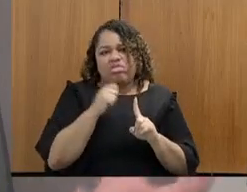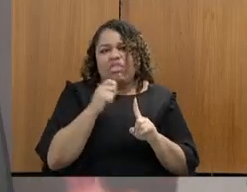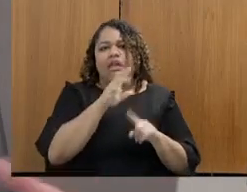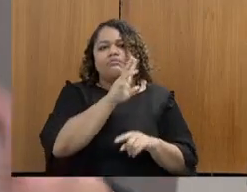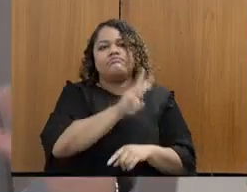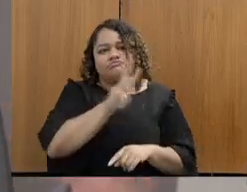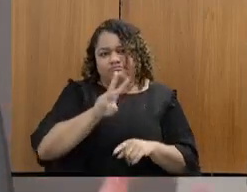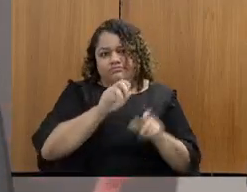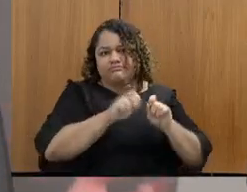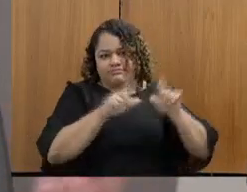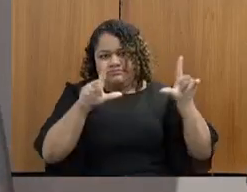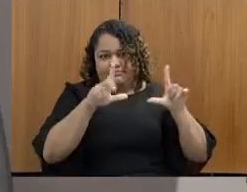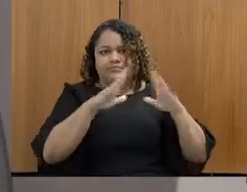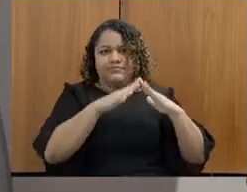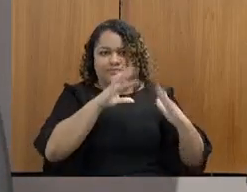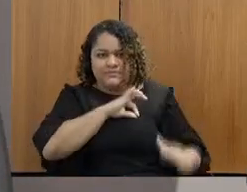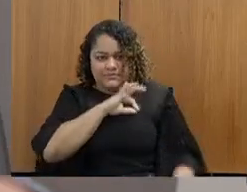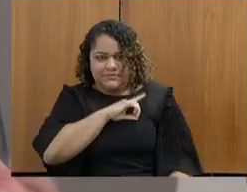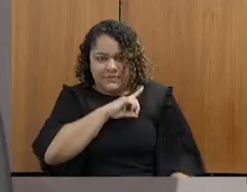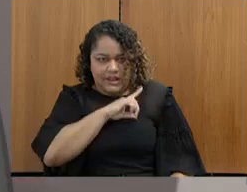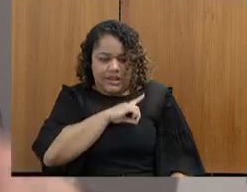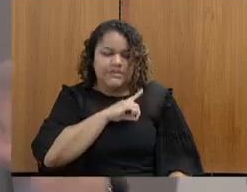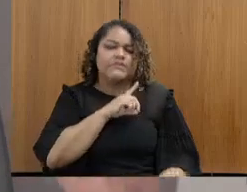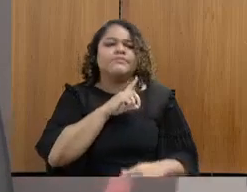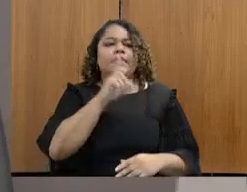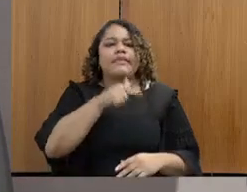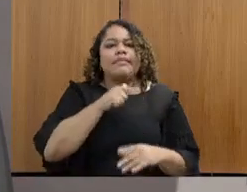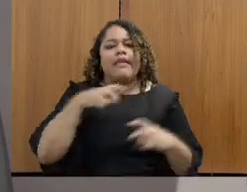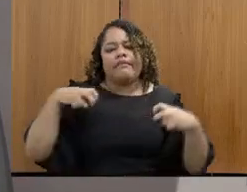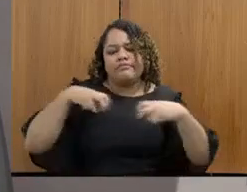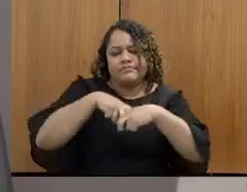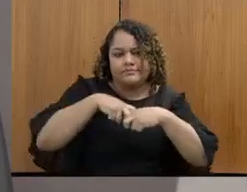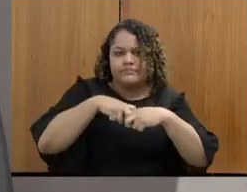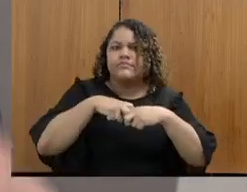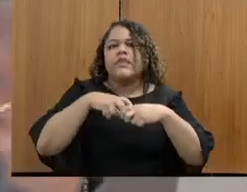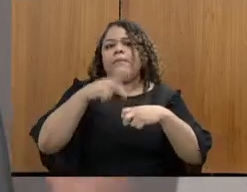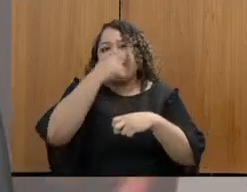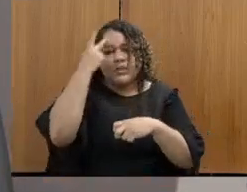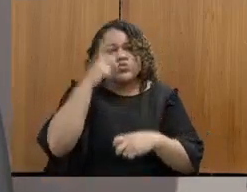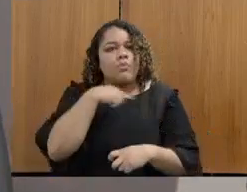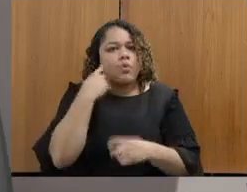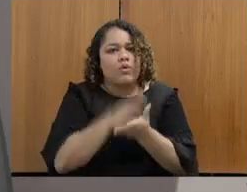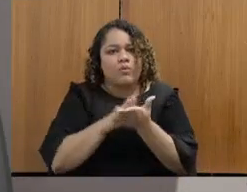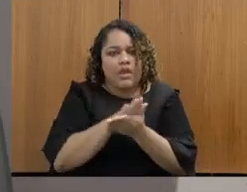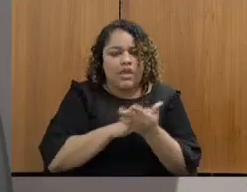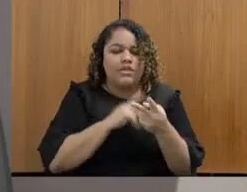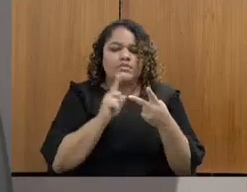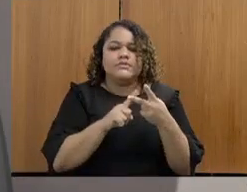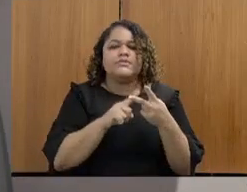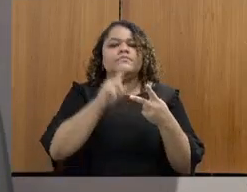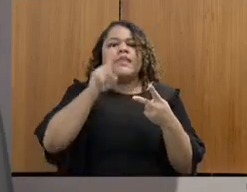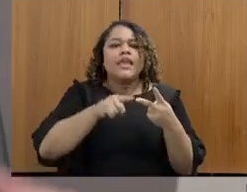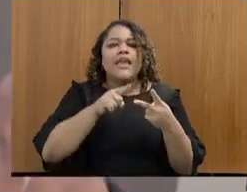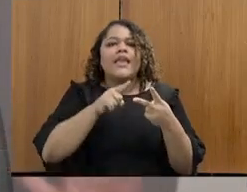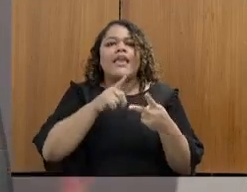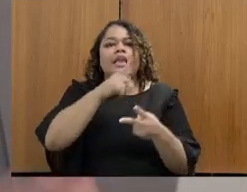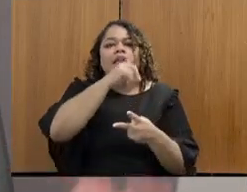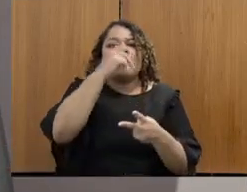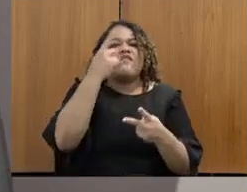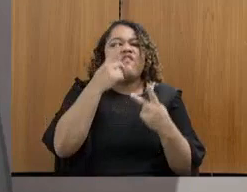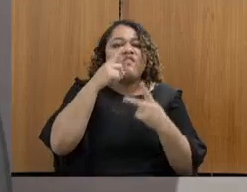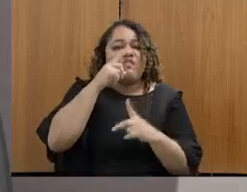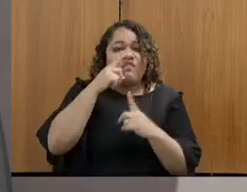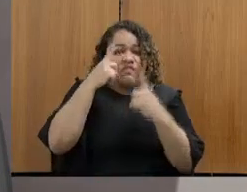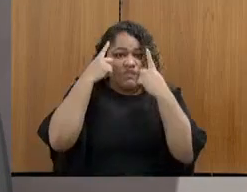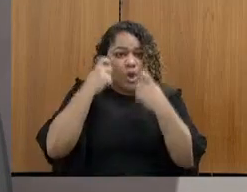de violência contra a mulher é nós temos desaparecimento de pessoas localização de pessoas nessa algumas das